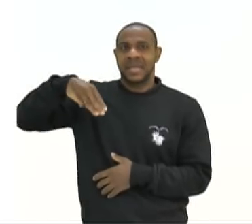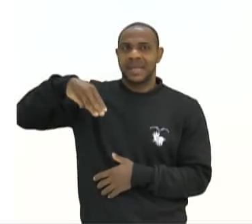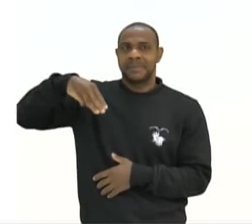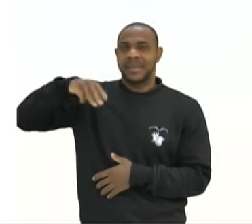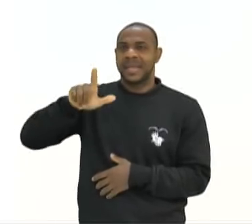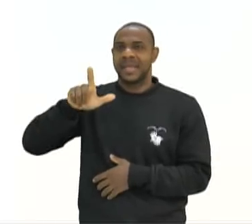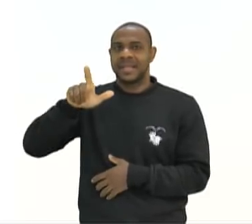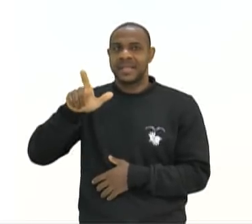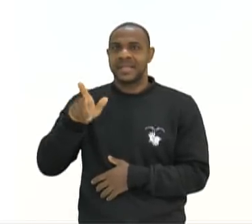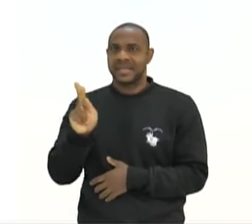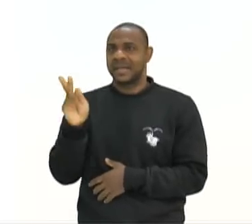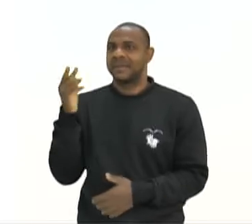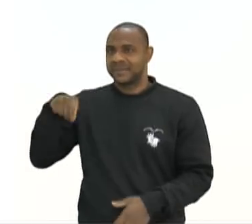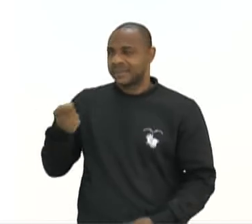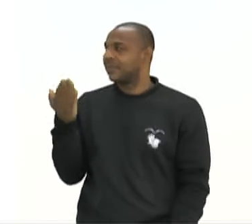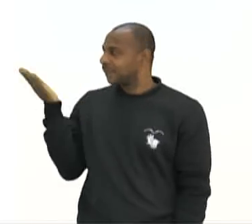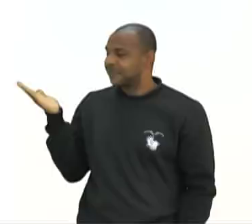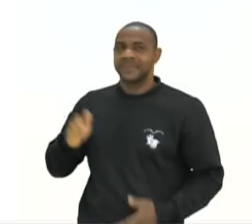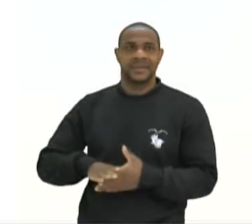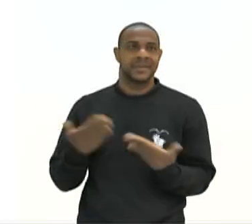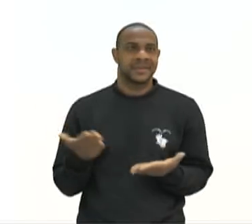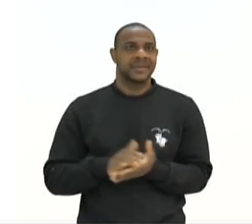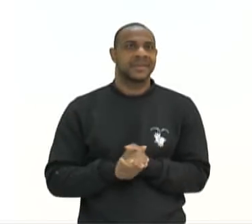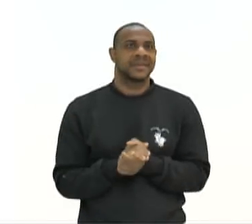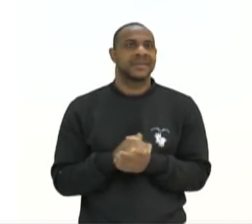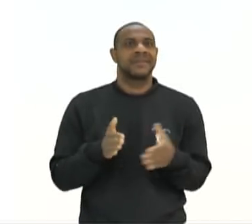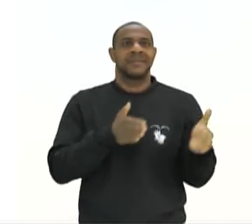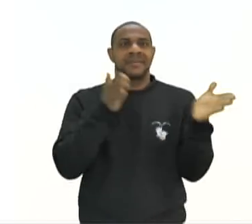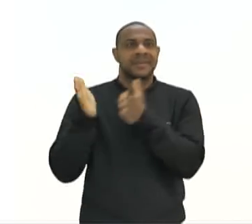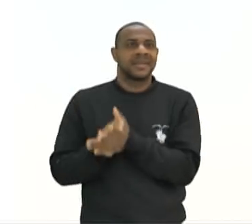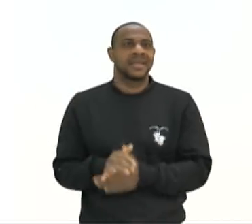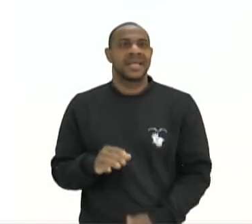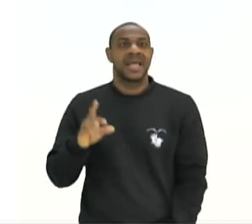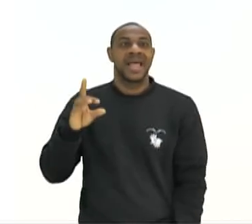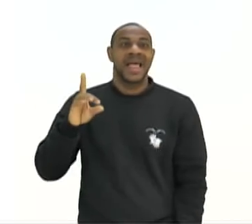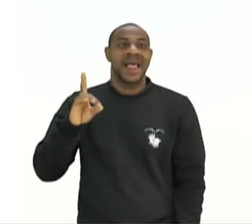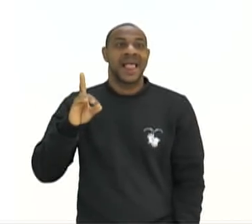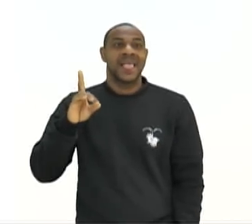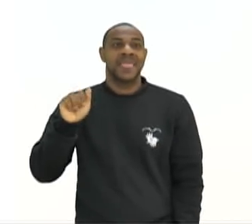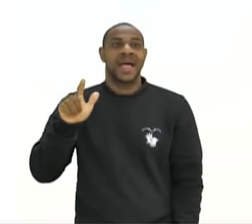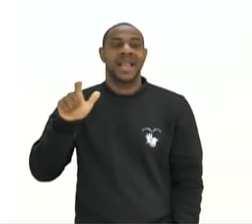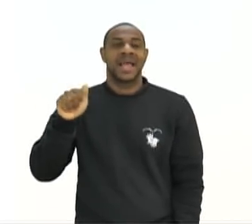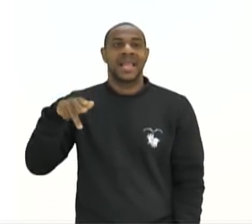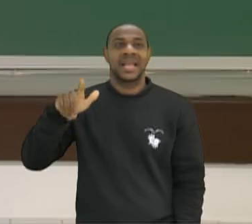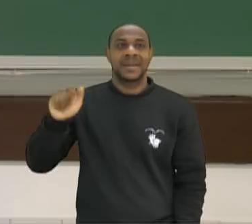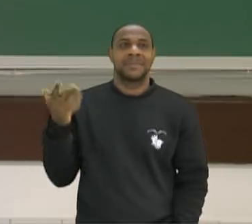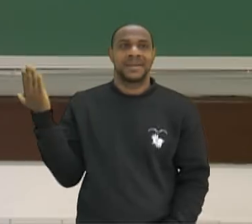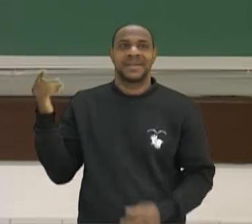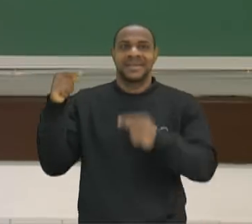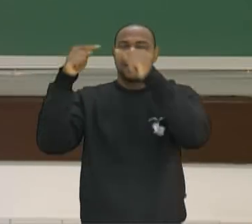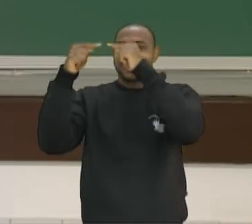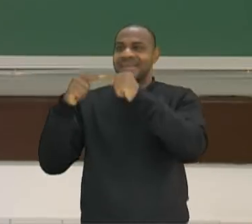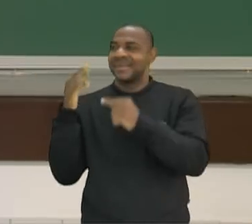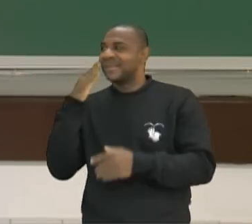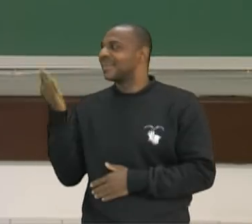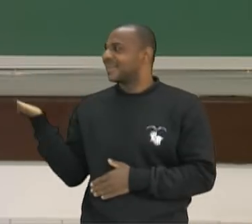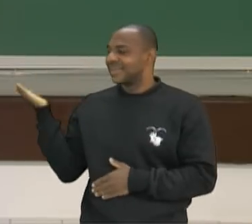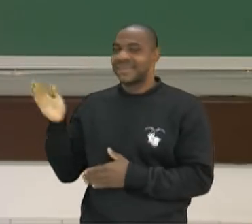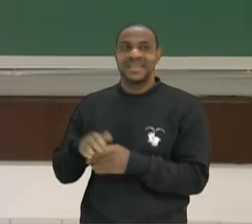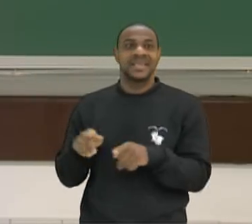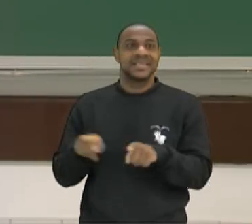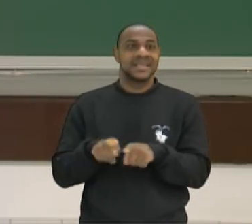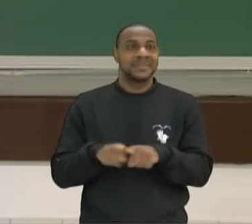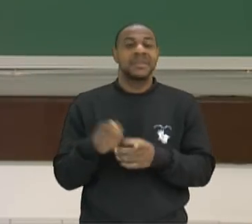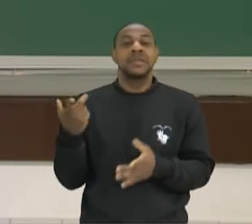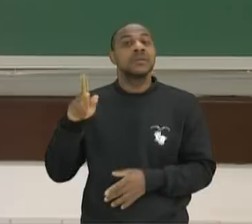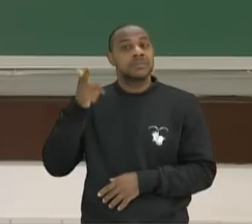importante. Letter C, Dalai Lama. Interessante. Já ouviram falar dele? Ele também chegou